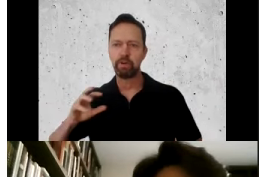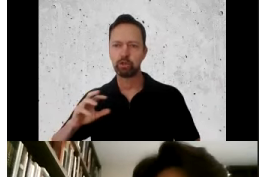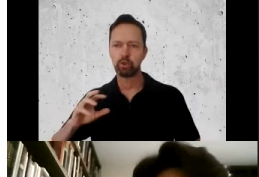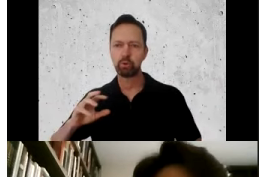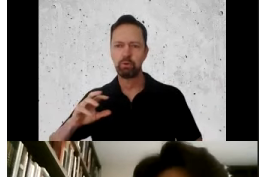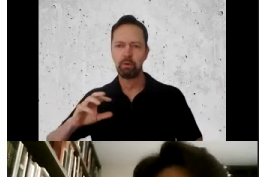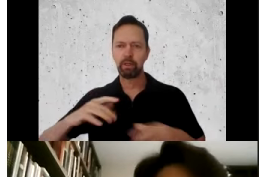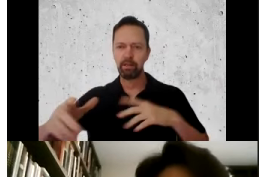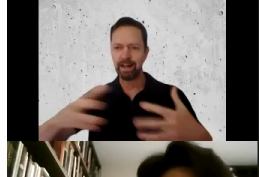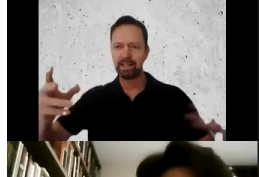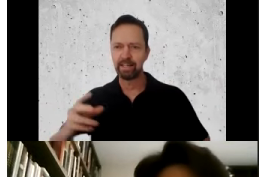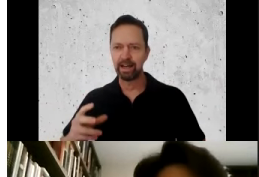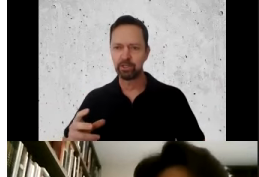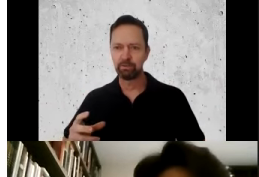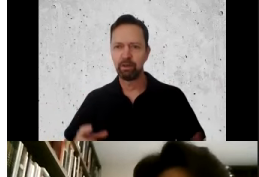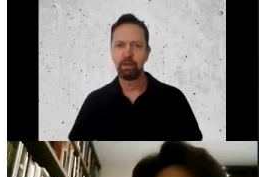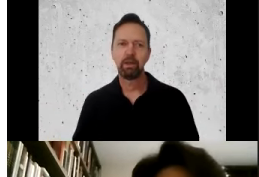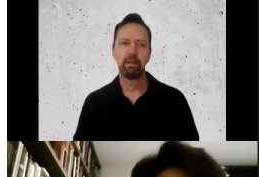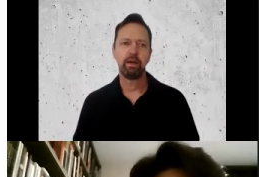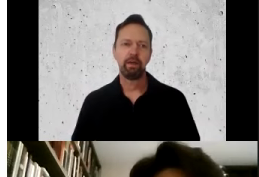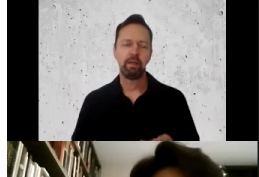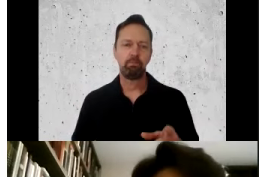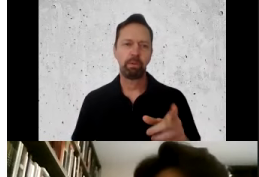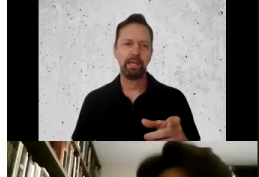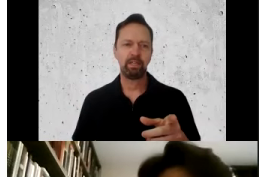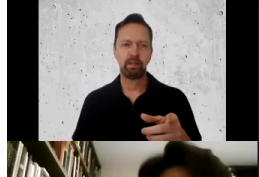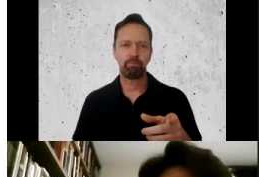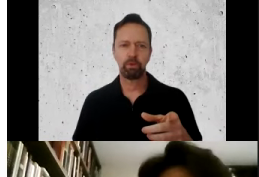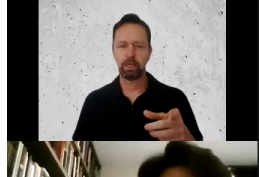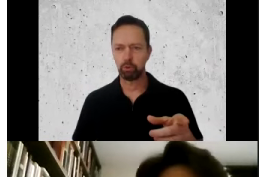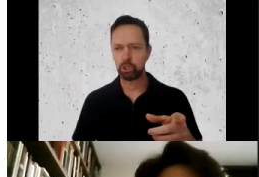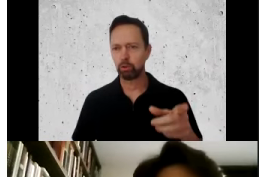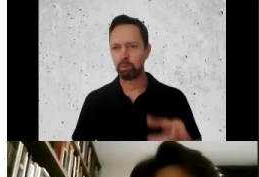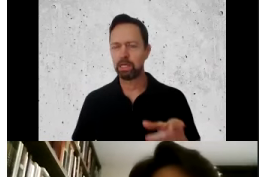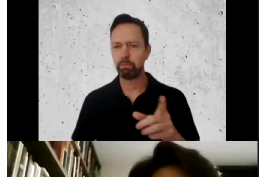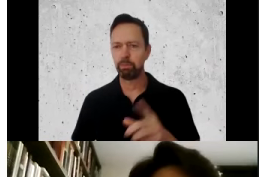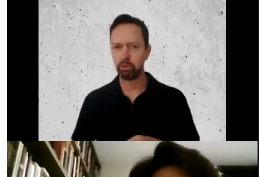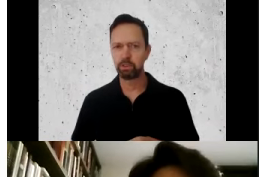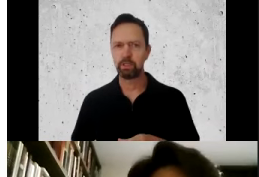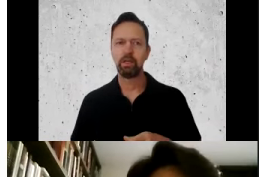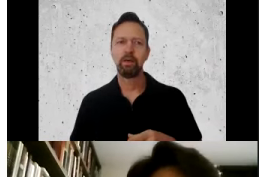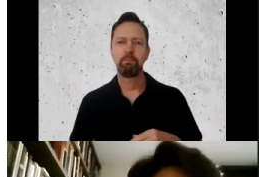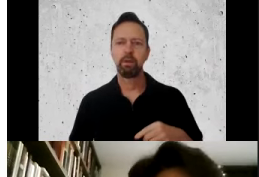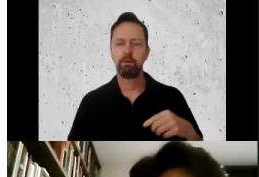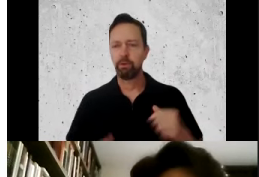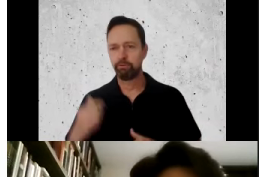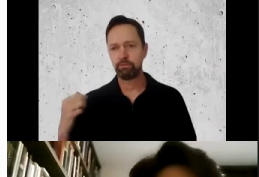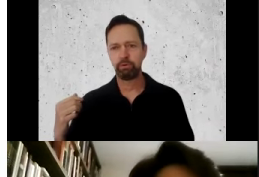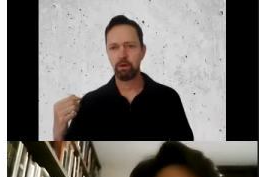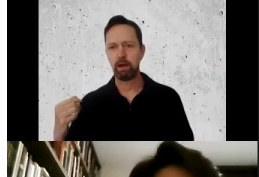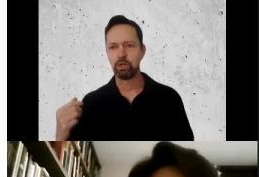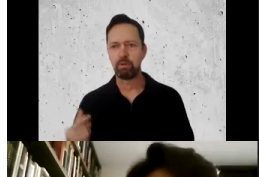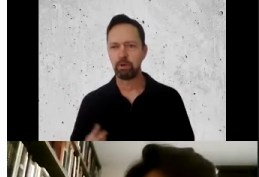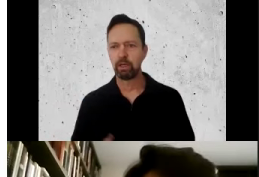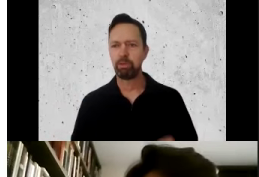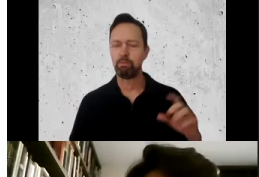é diverso, que tem variedade. Né? E peed, do título peed beauty, eu